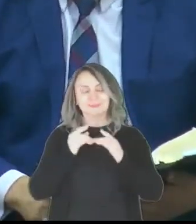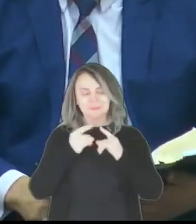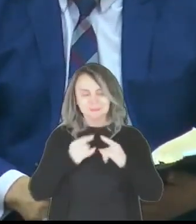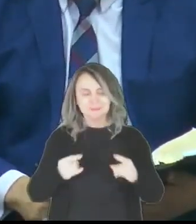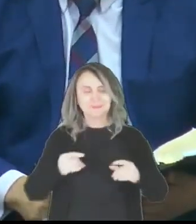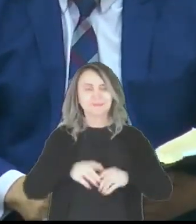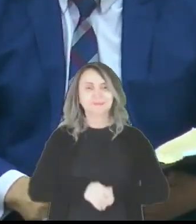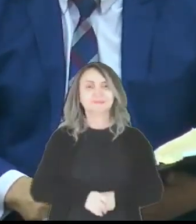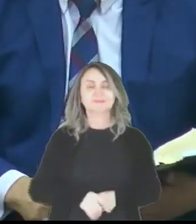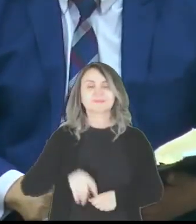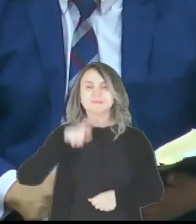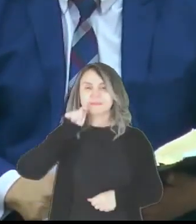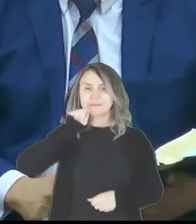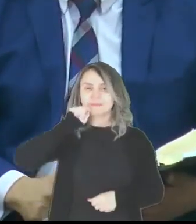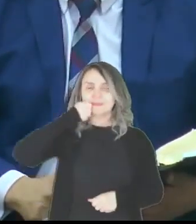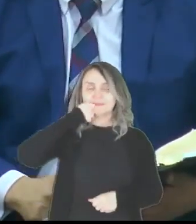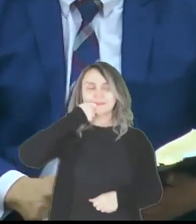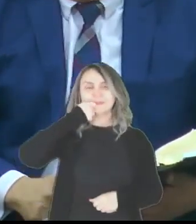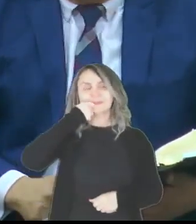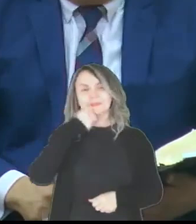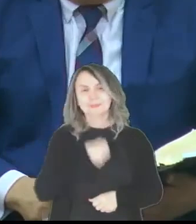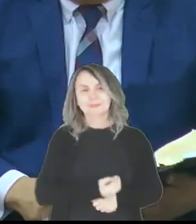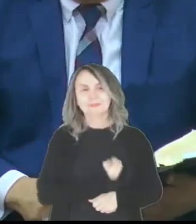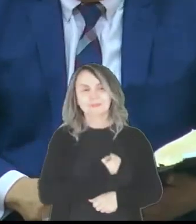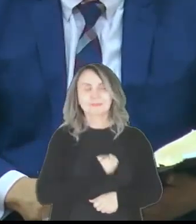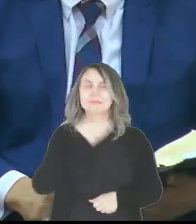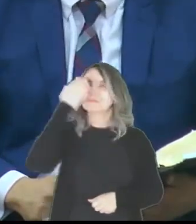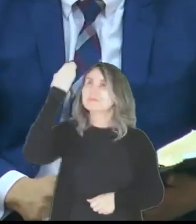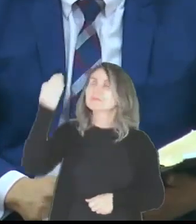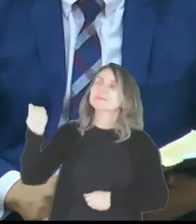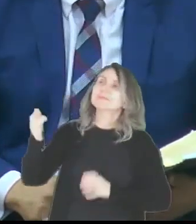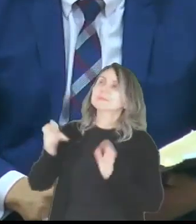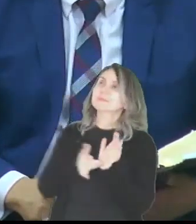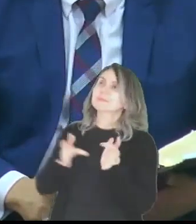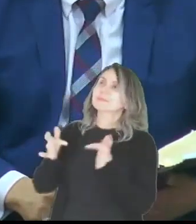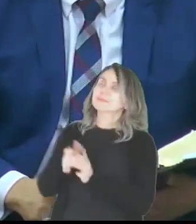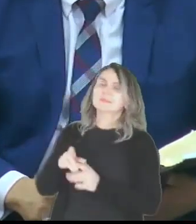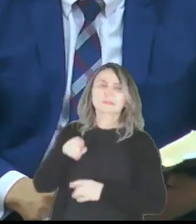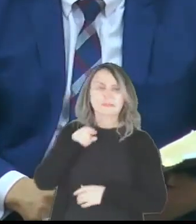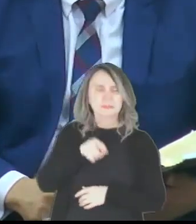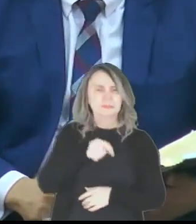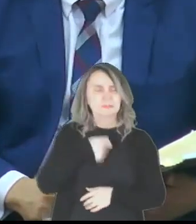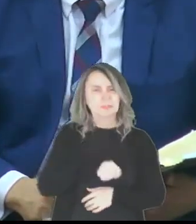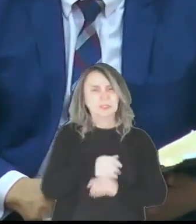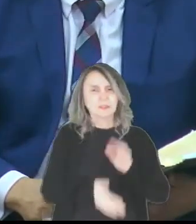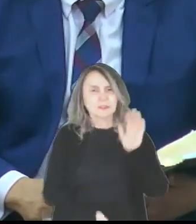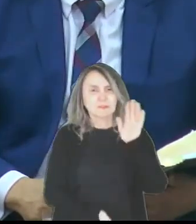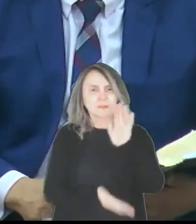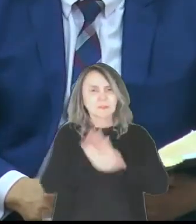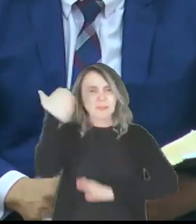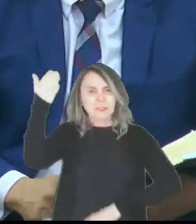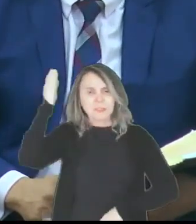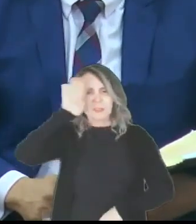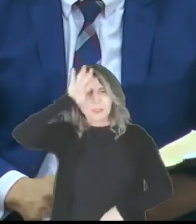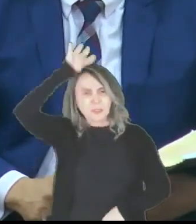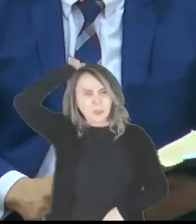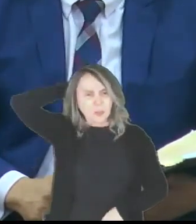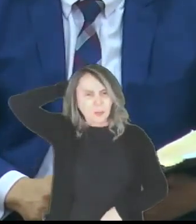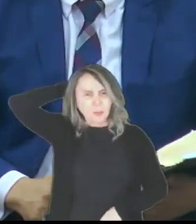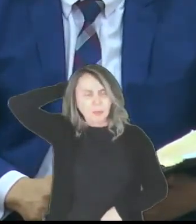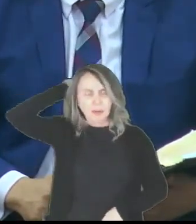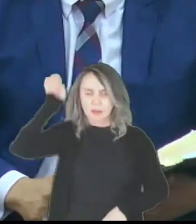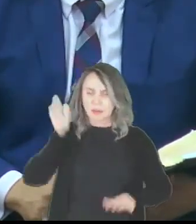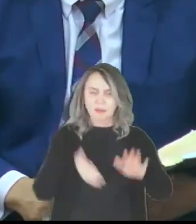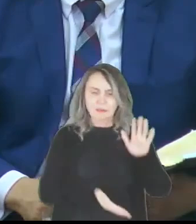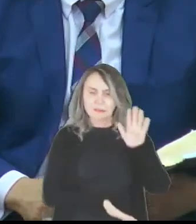O pão da vida, você não precisa ir a Roma. Para você achar o pão da vida, você não precisa ir a Meca. Para